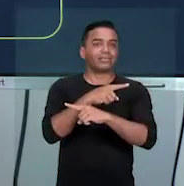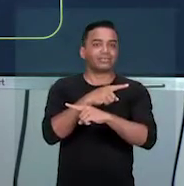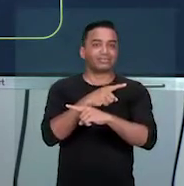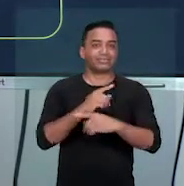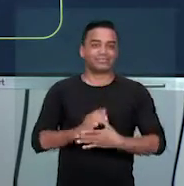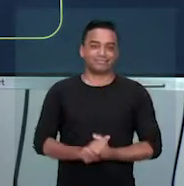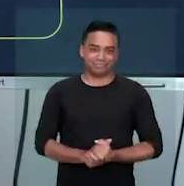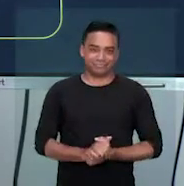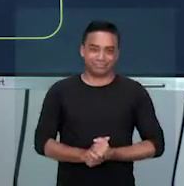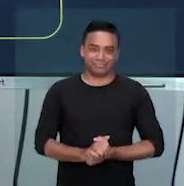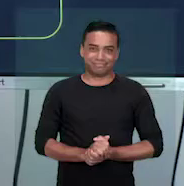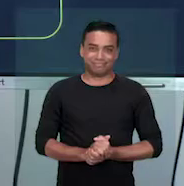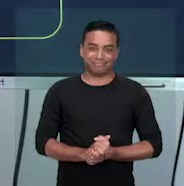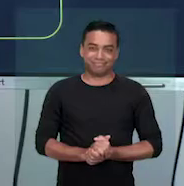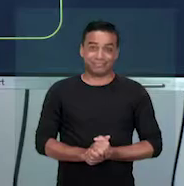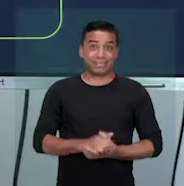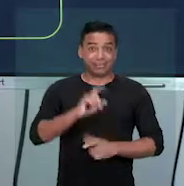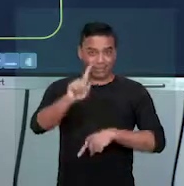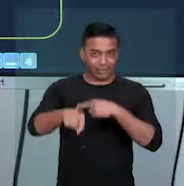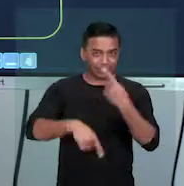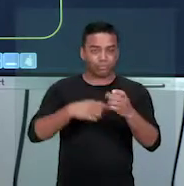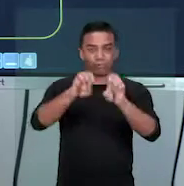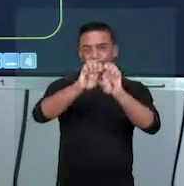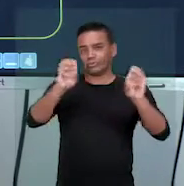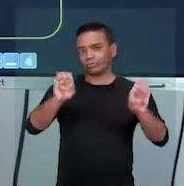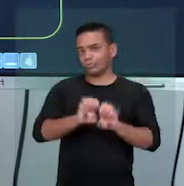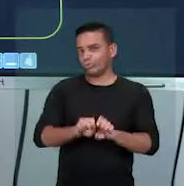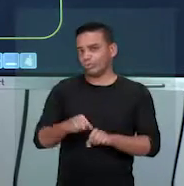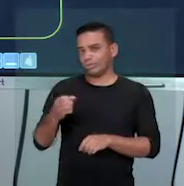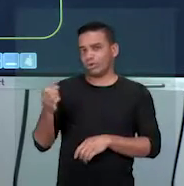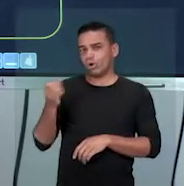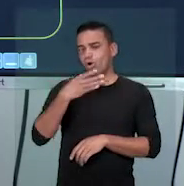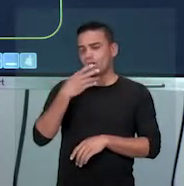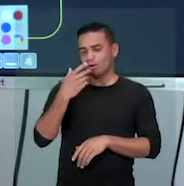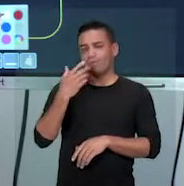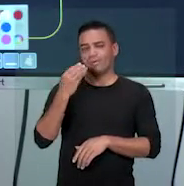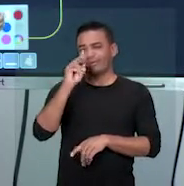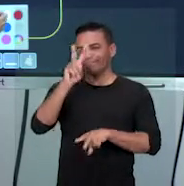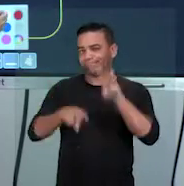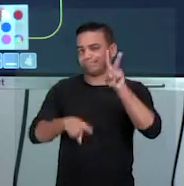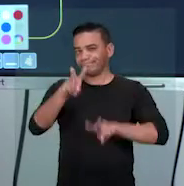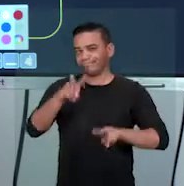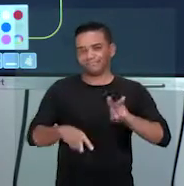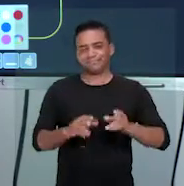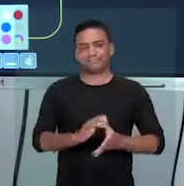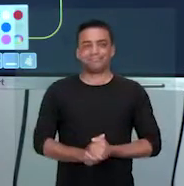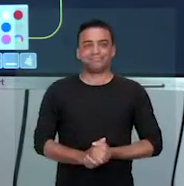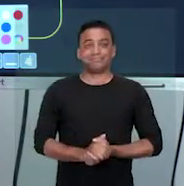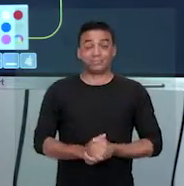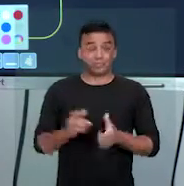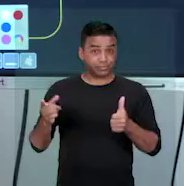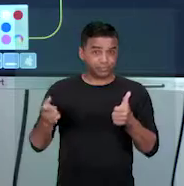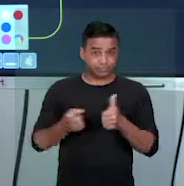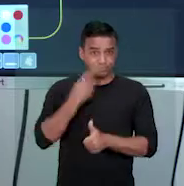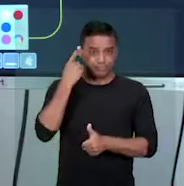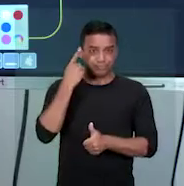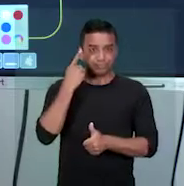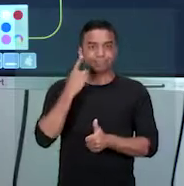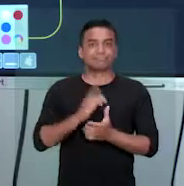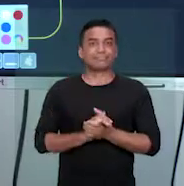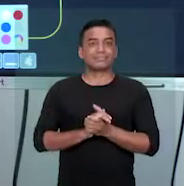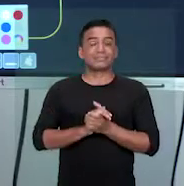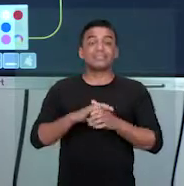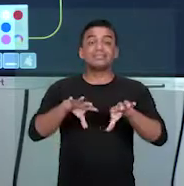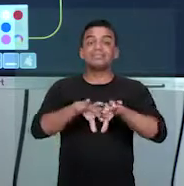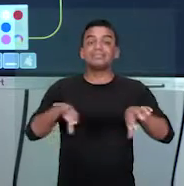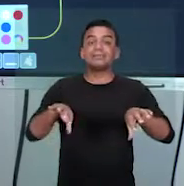ok? E depois a gente pega uma estrutura nova. Então, olha só, o que que nós vamos fazer aqui? Primeiro, separar